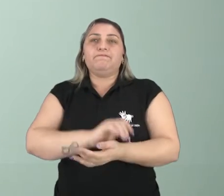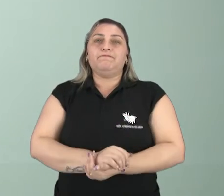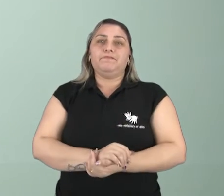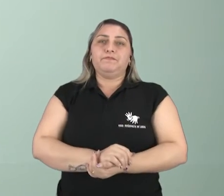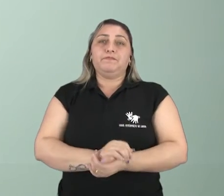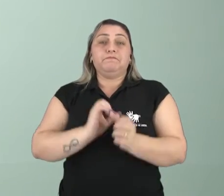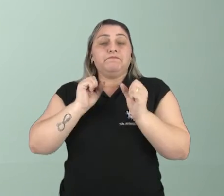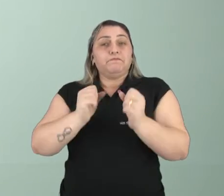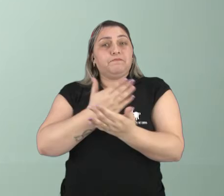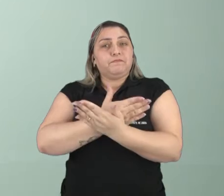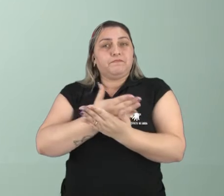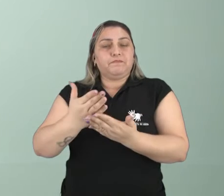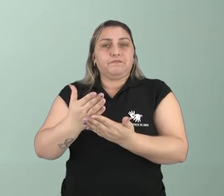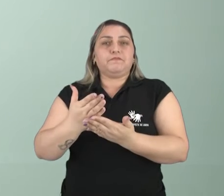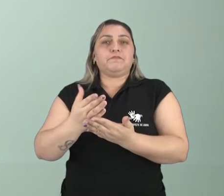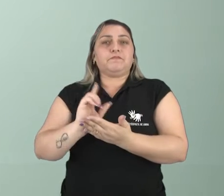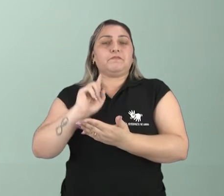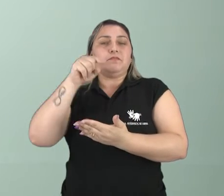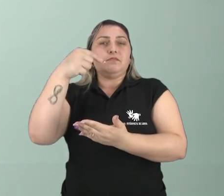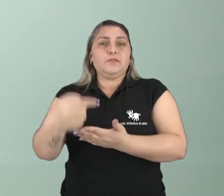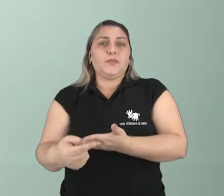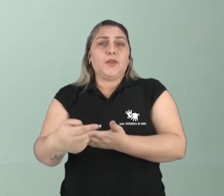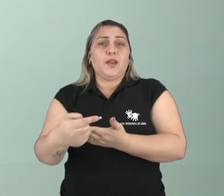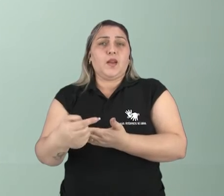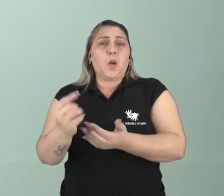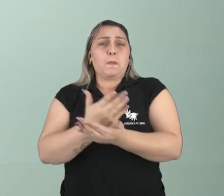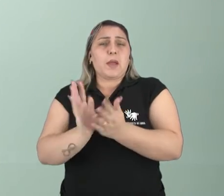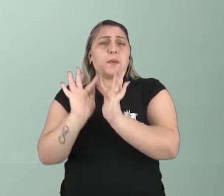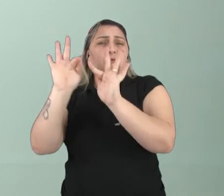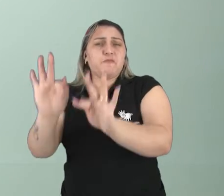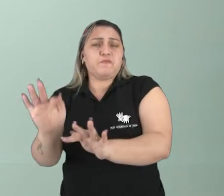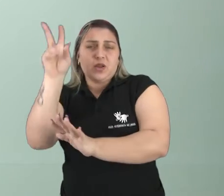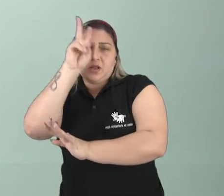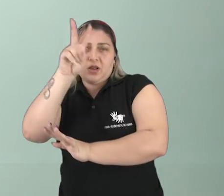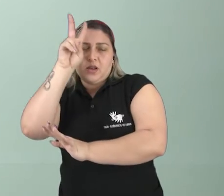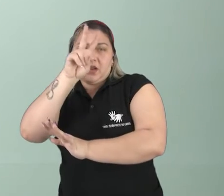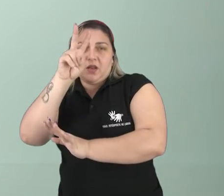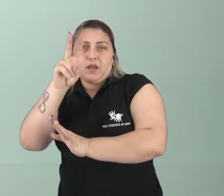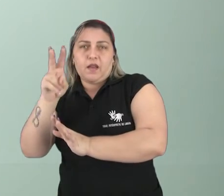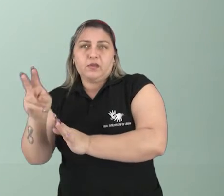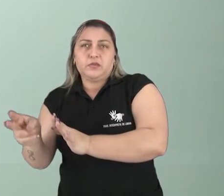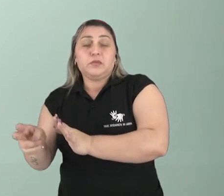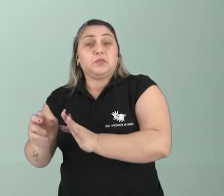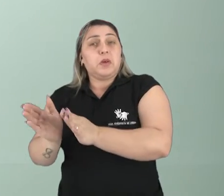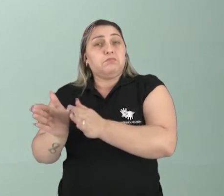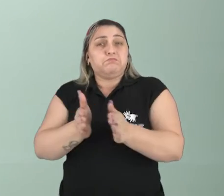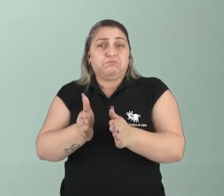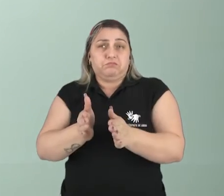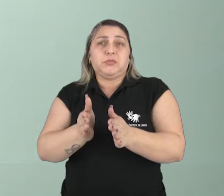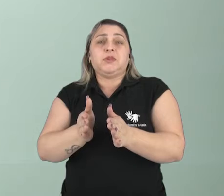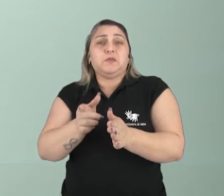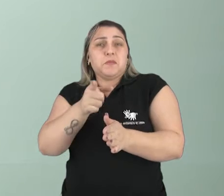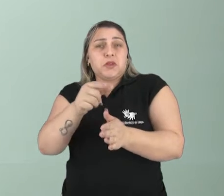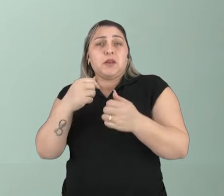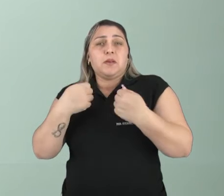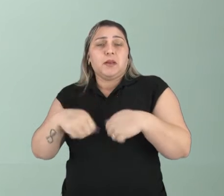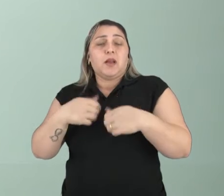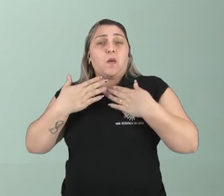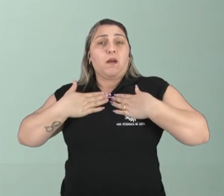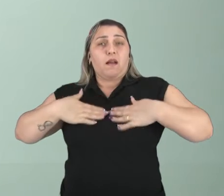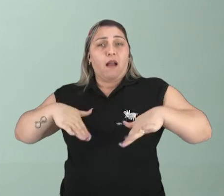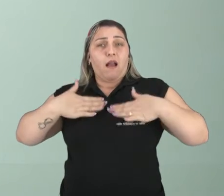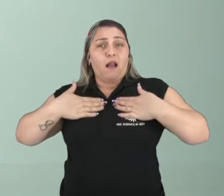Tá? Então ele pode começar aqui, de repente ele começa pelo fim da história, né? Ou pelo meio. E aí você tem que ir com calma